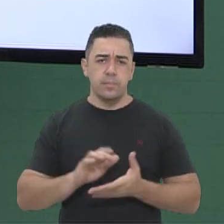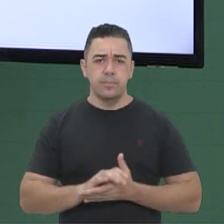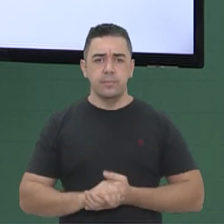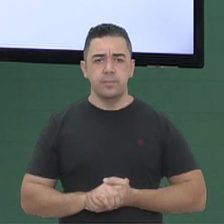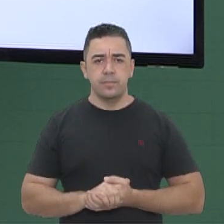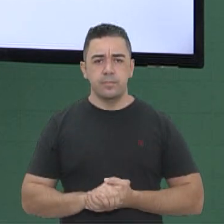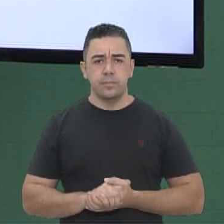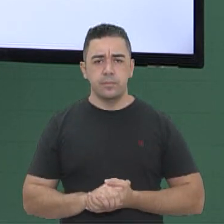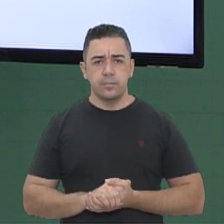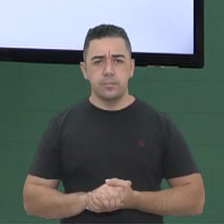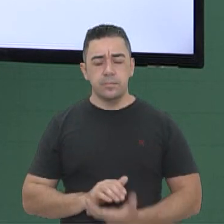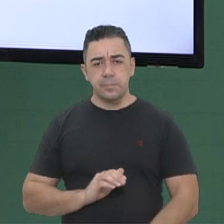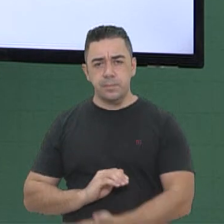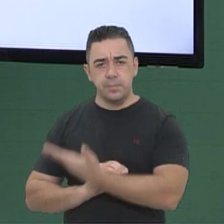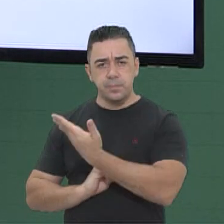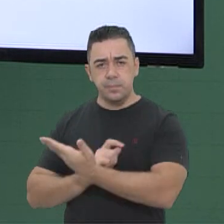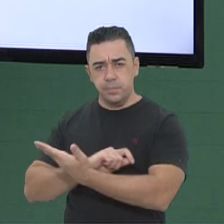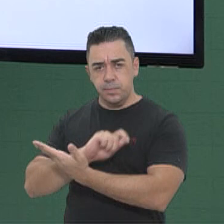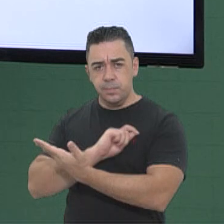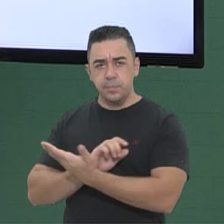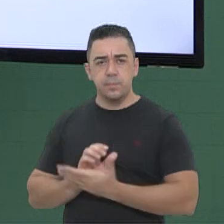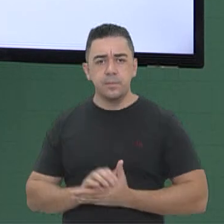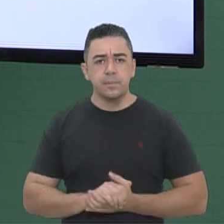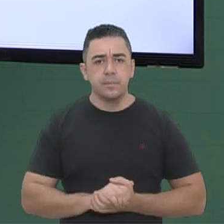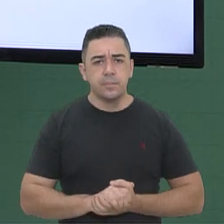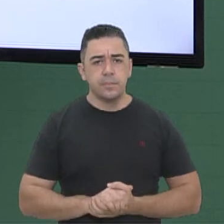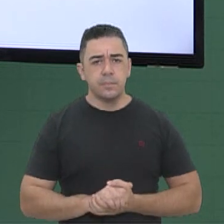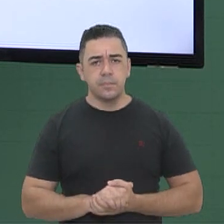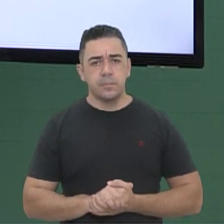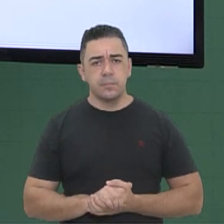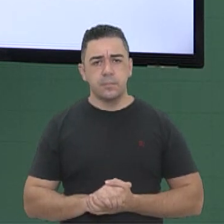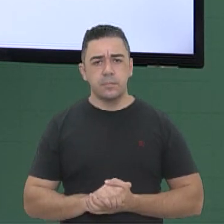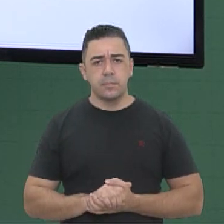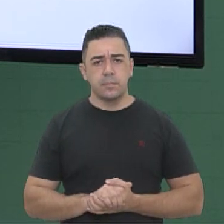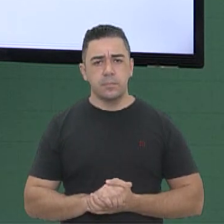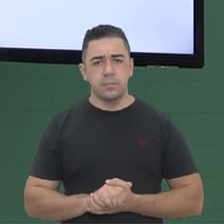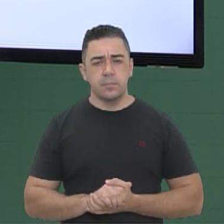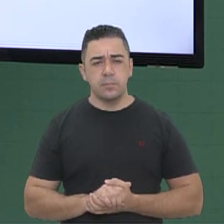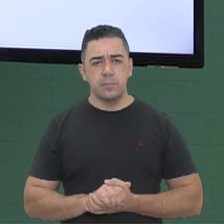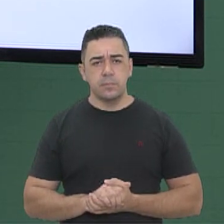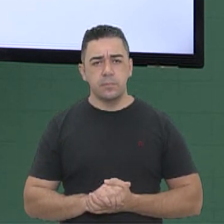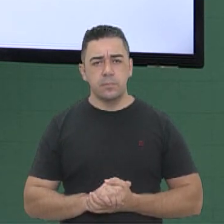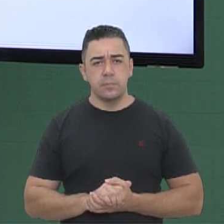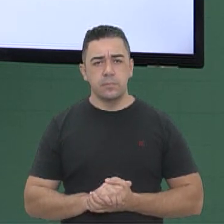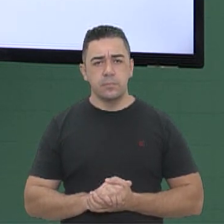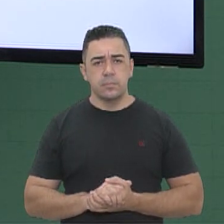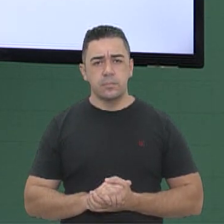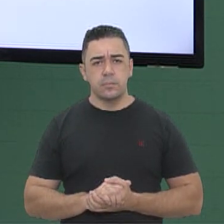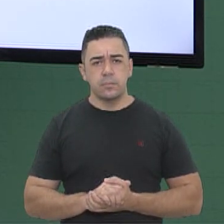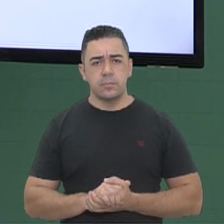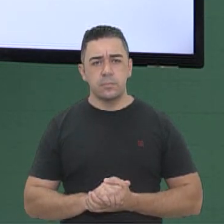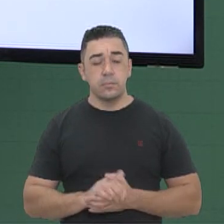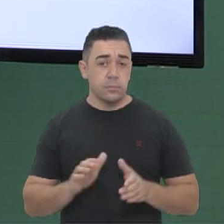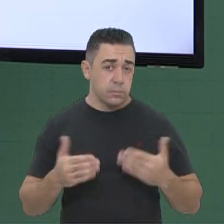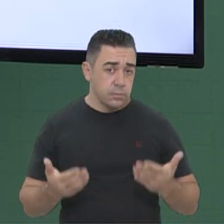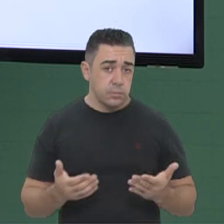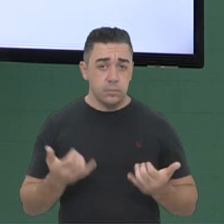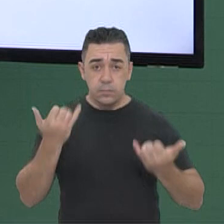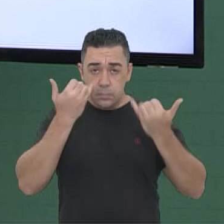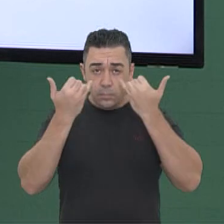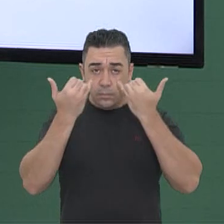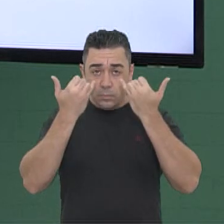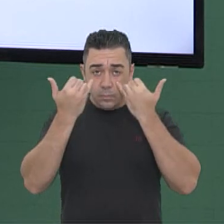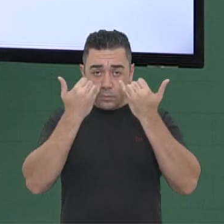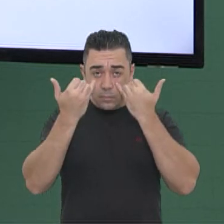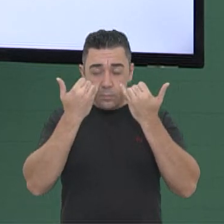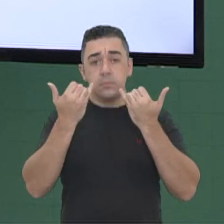Toda a informação incluída deve ser de utilidade para los lectores, ou seja, informação